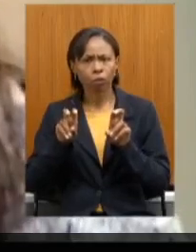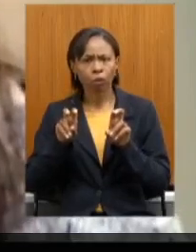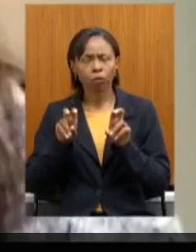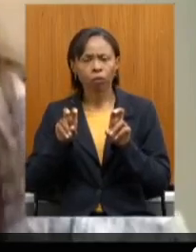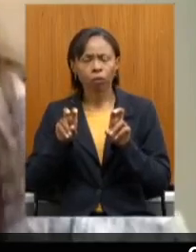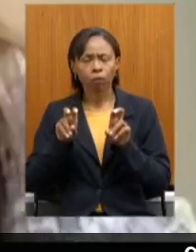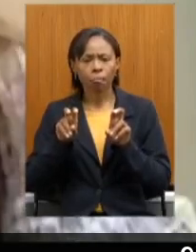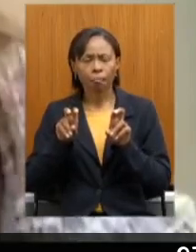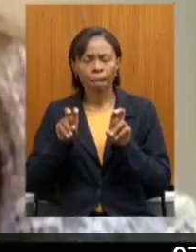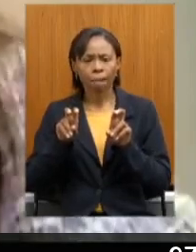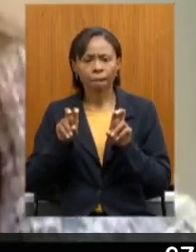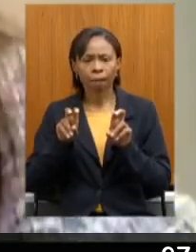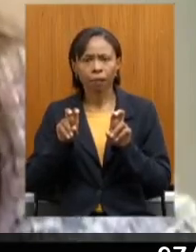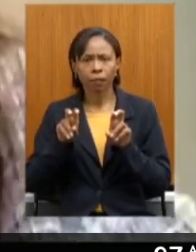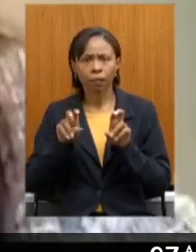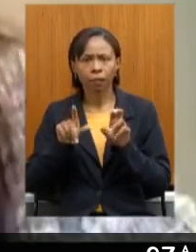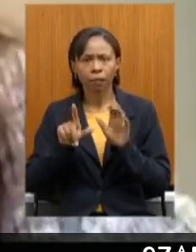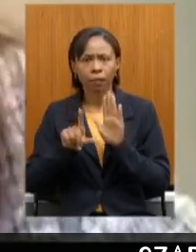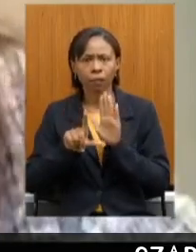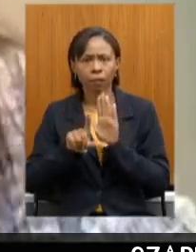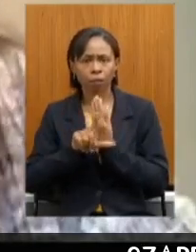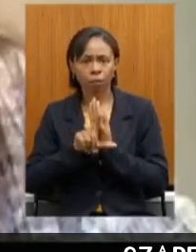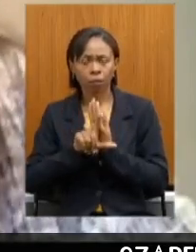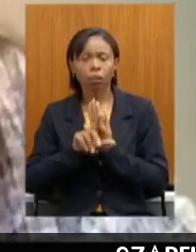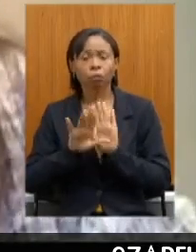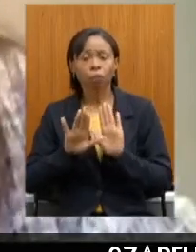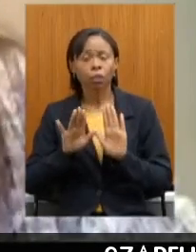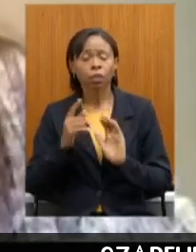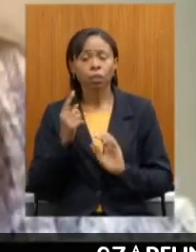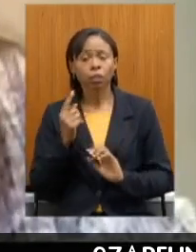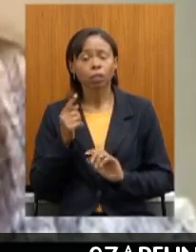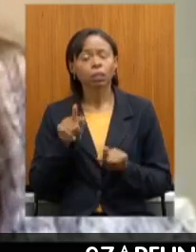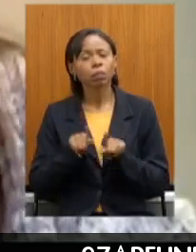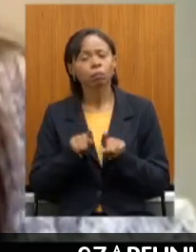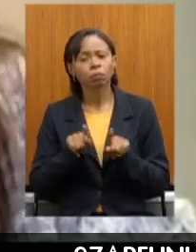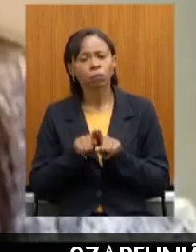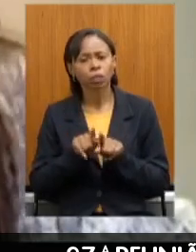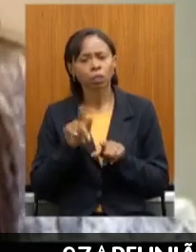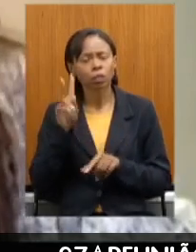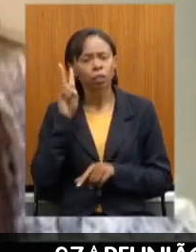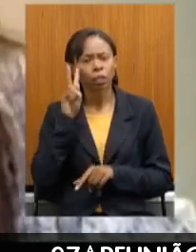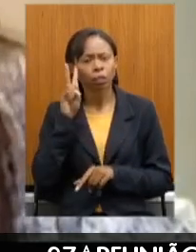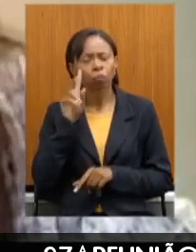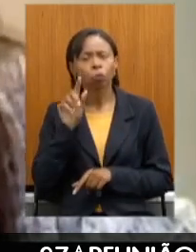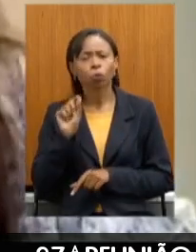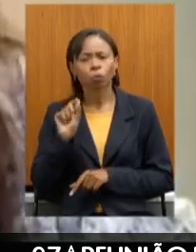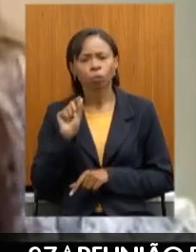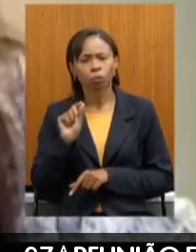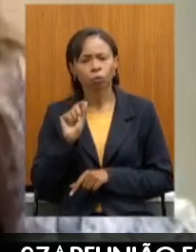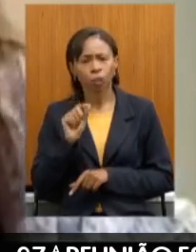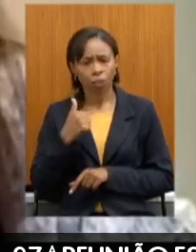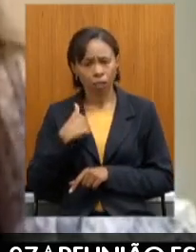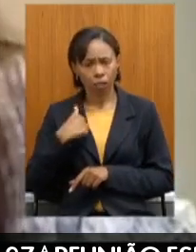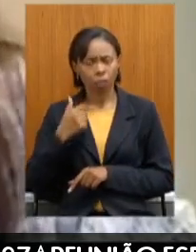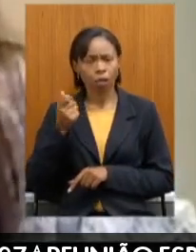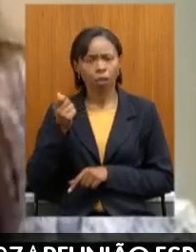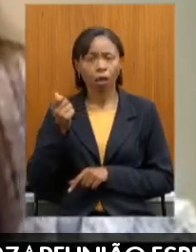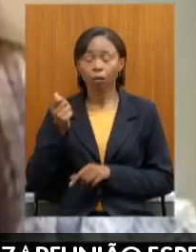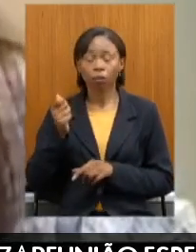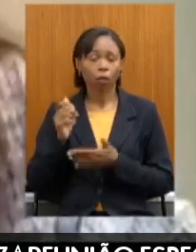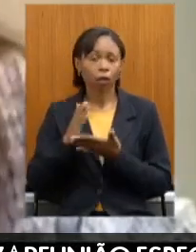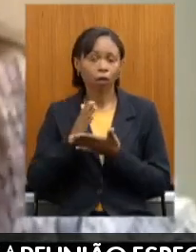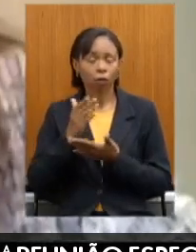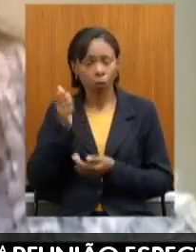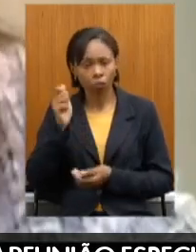né? Na verdade, nós também, lembrando que eu, mesmo como aposentada servidora